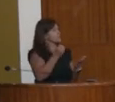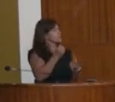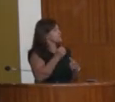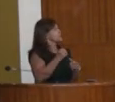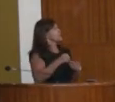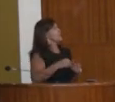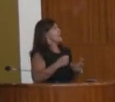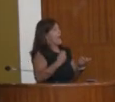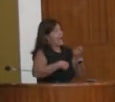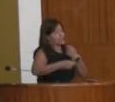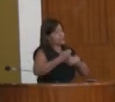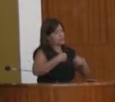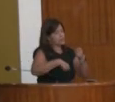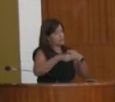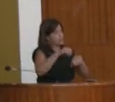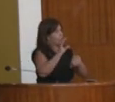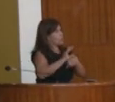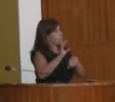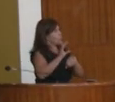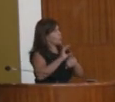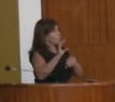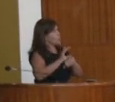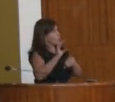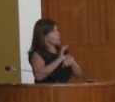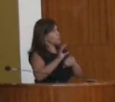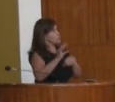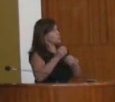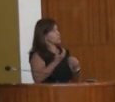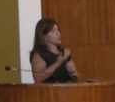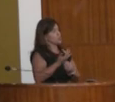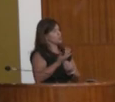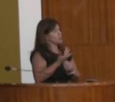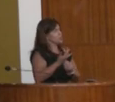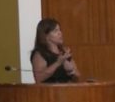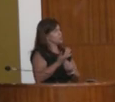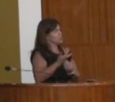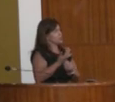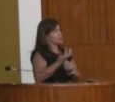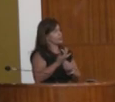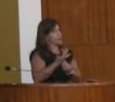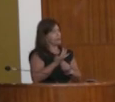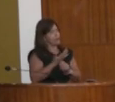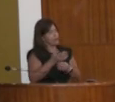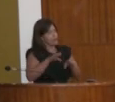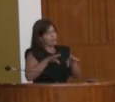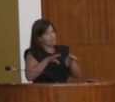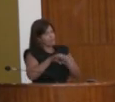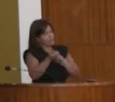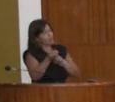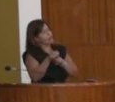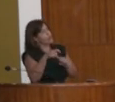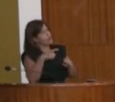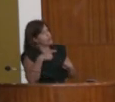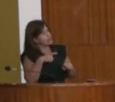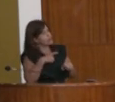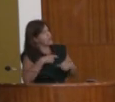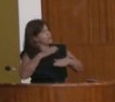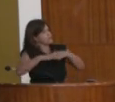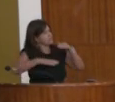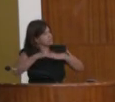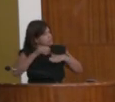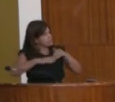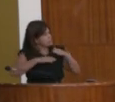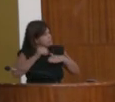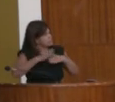direito na UGB, vai estar se formando, essa pessoa com deficiência, a maioria